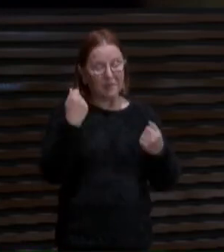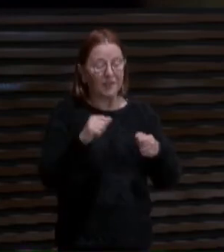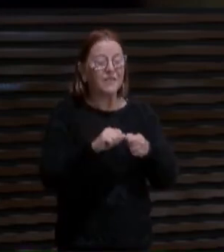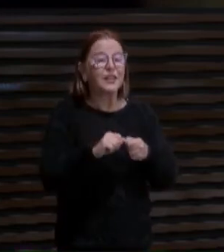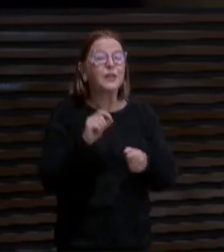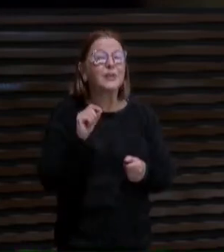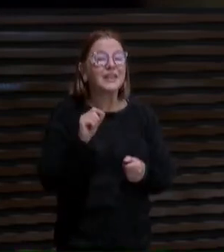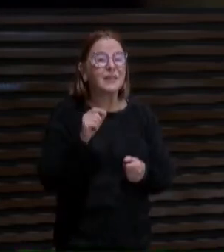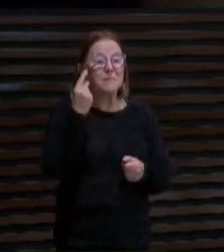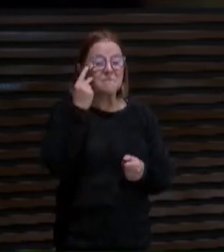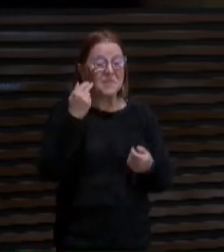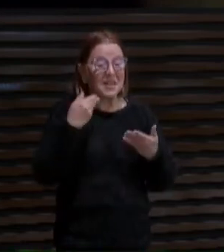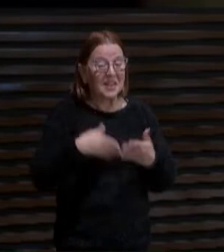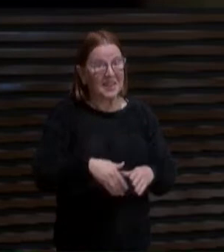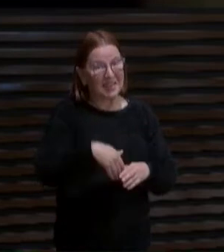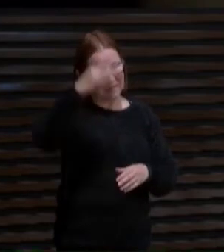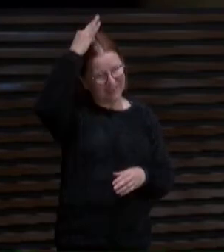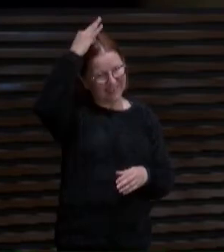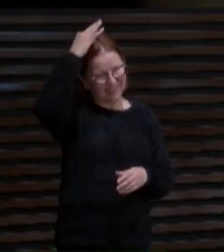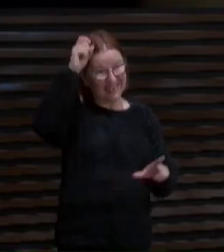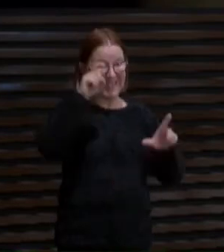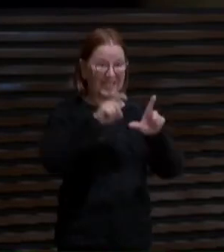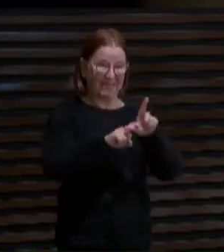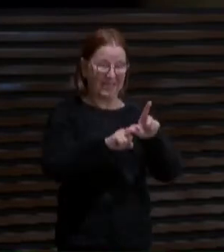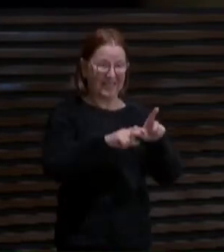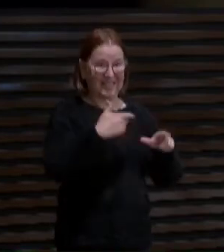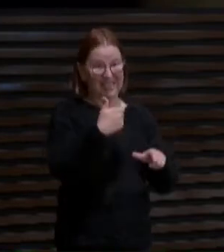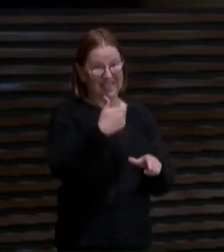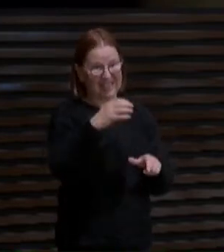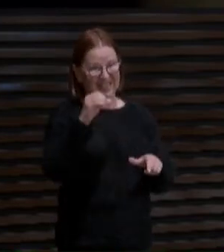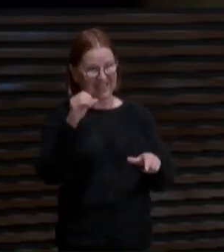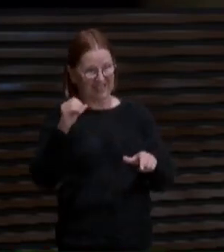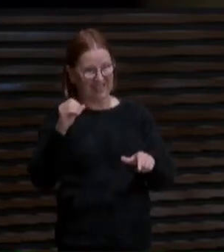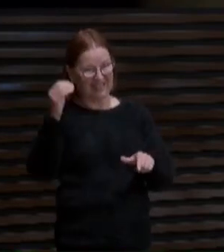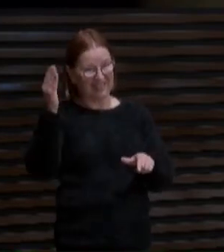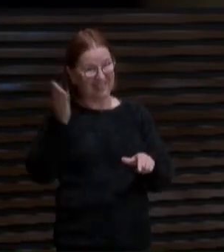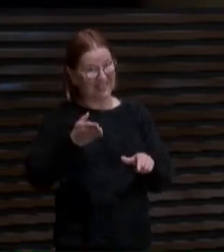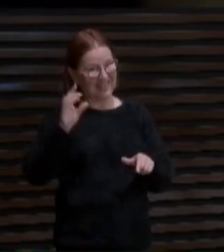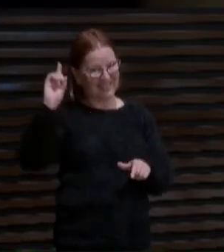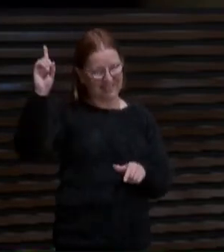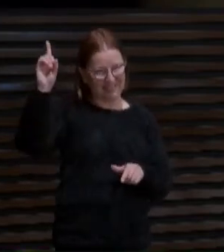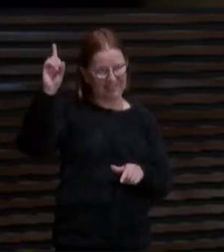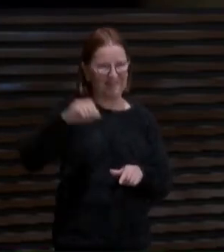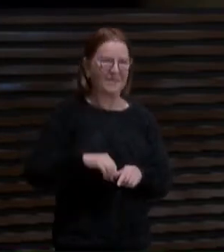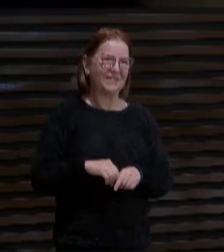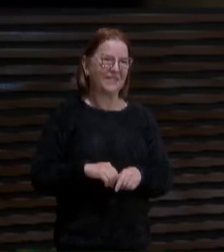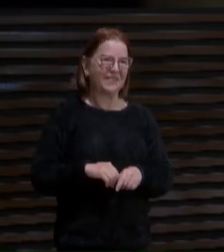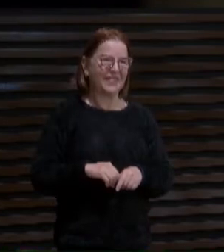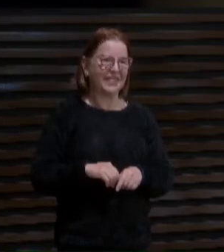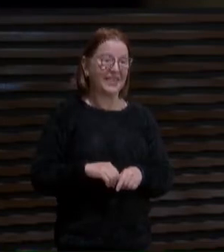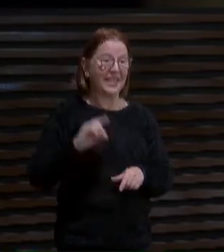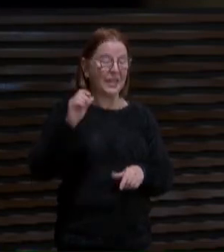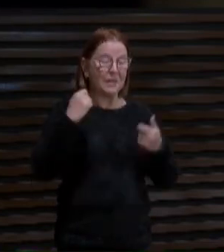Independência 100% de Deus eu tô morto ele precisa me verificar por meio da palavra dele ele precisa me trazer a revelação da Verdade